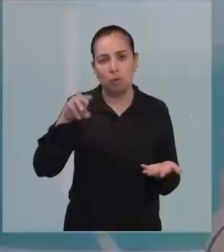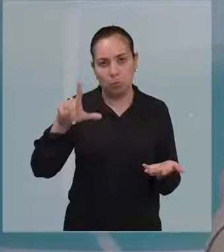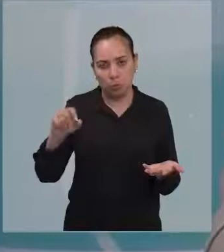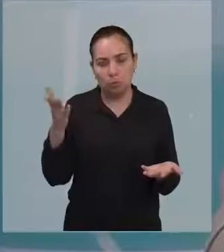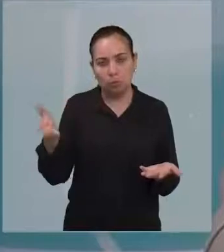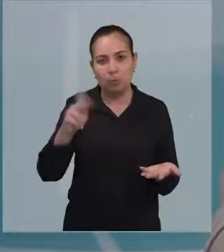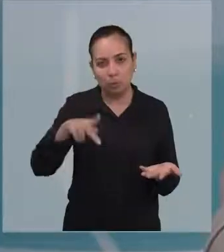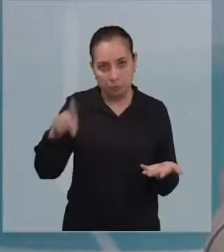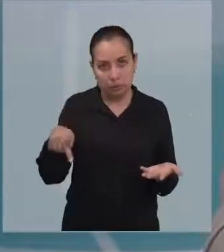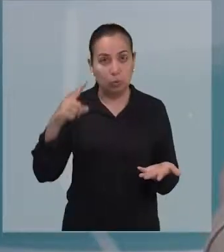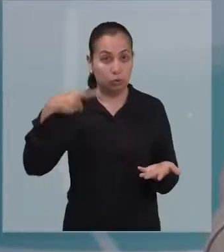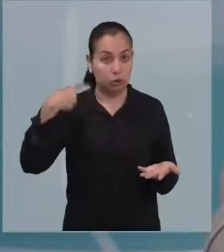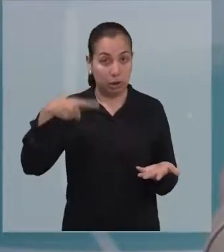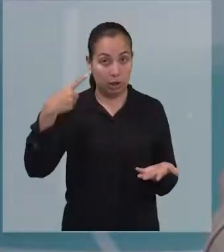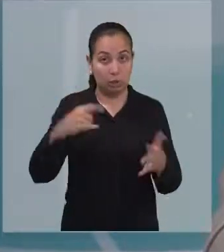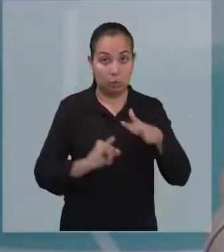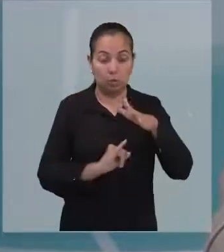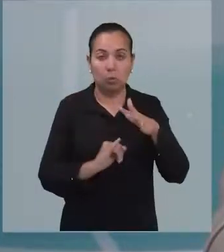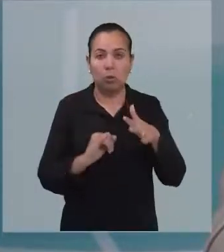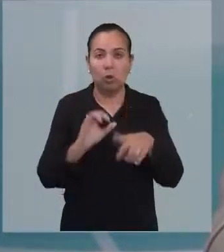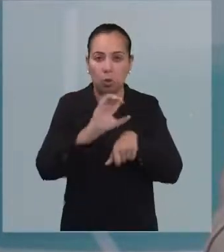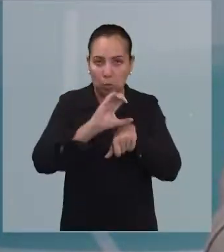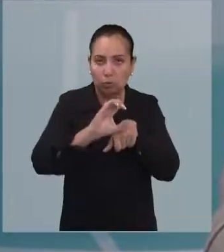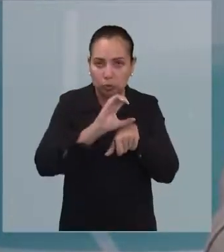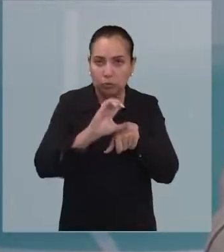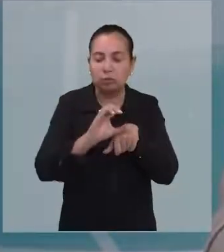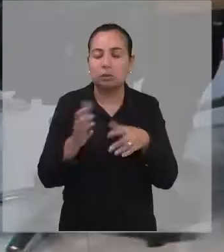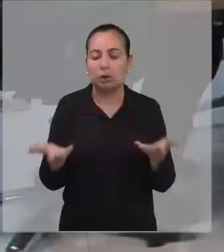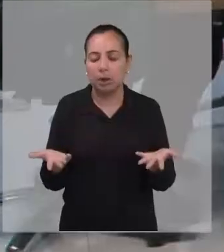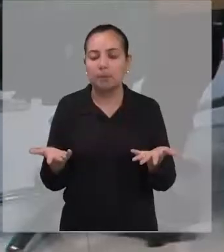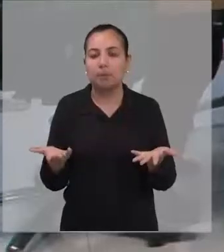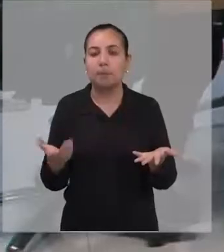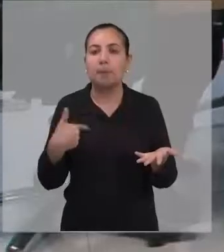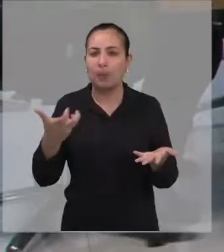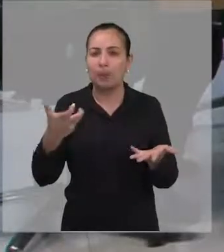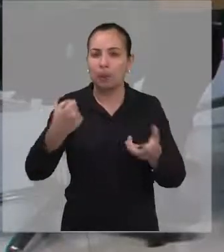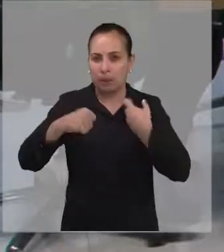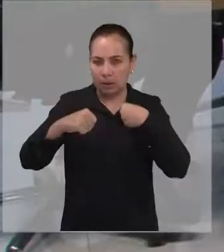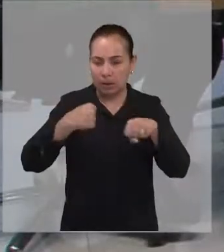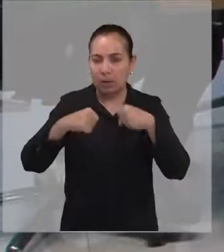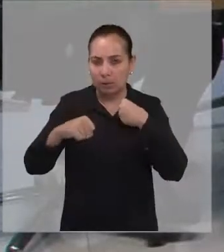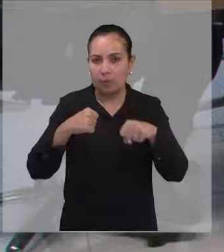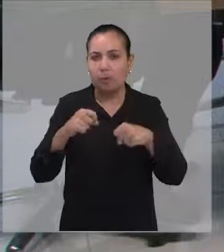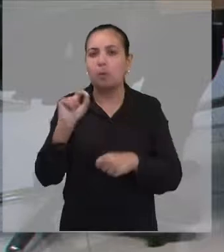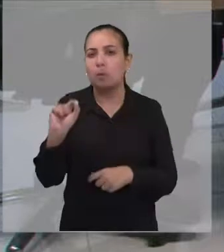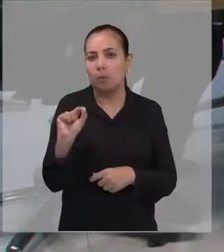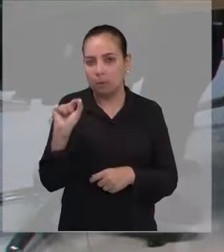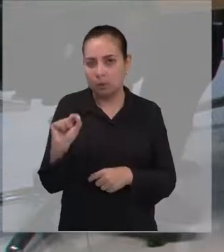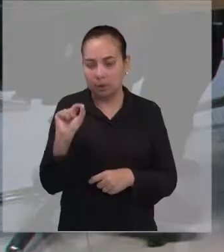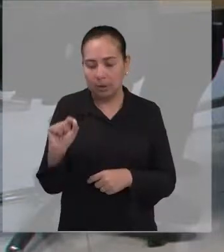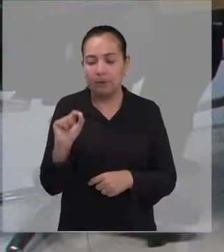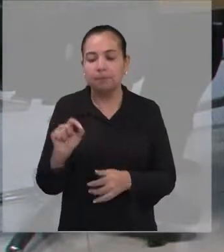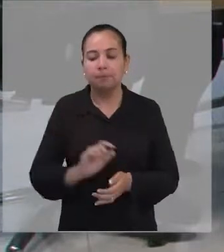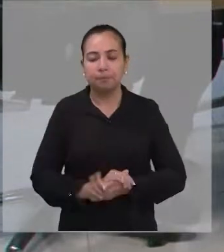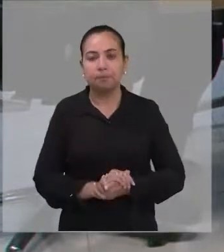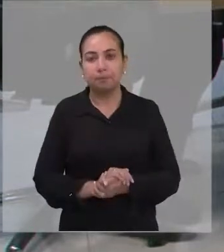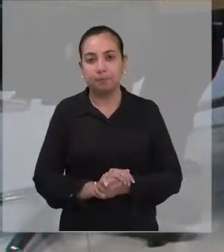Constitucional, inclusive, eu quero agravar um pouco mais essa discussão na seguinte perspectiva.